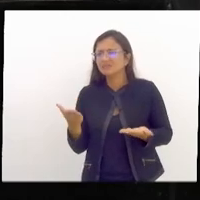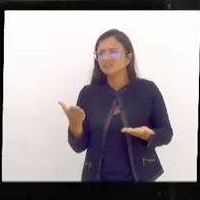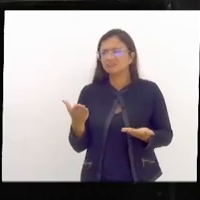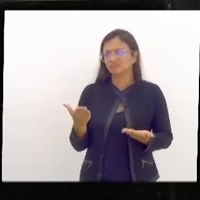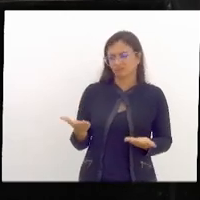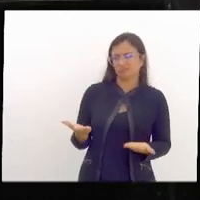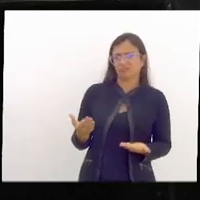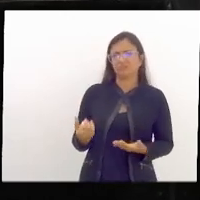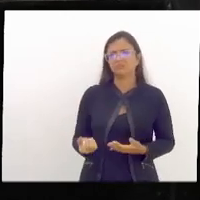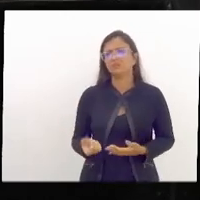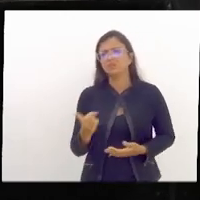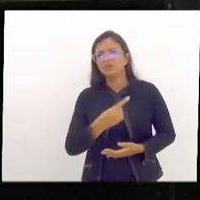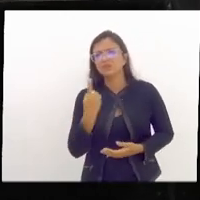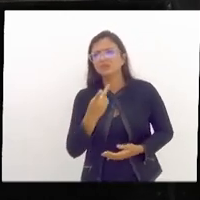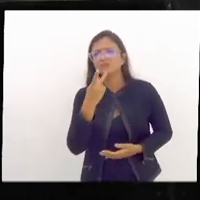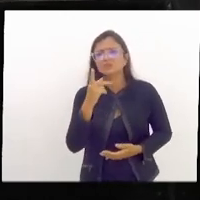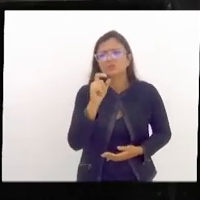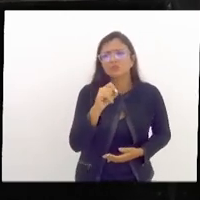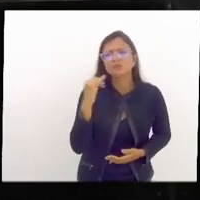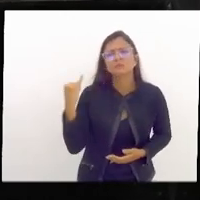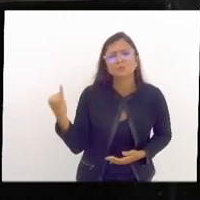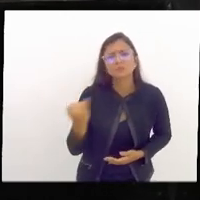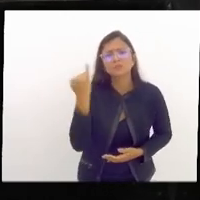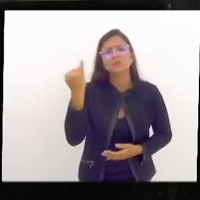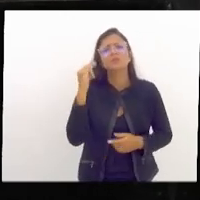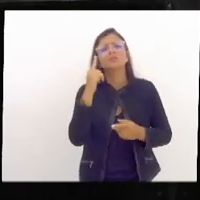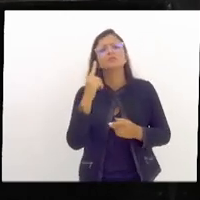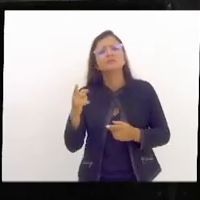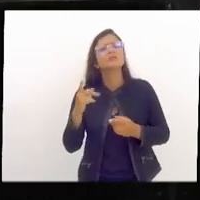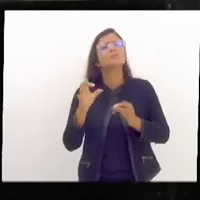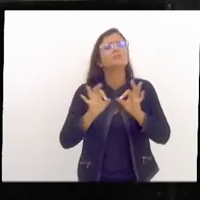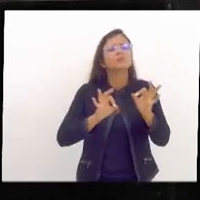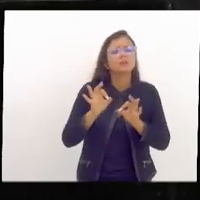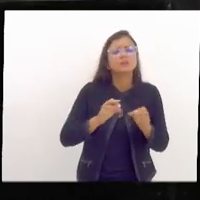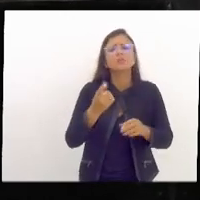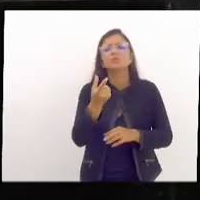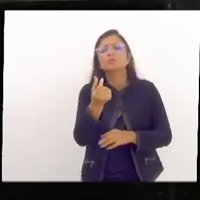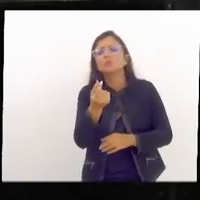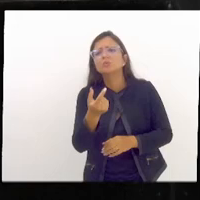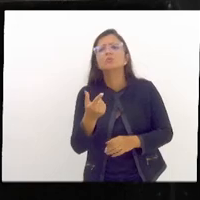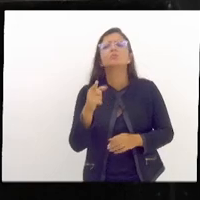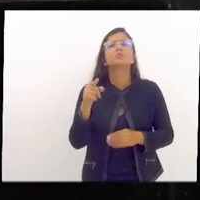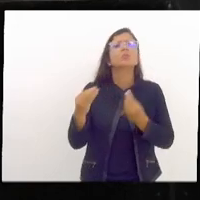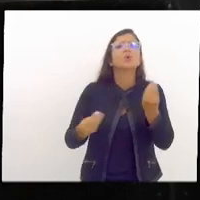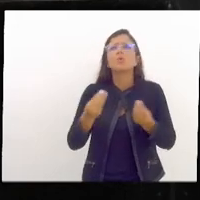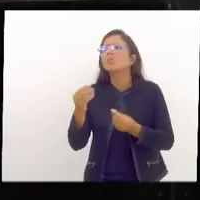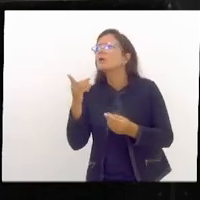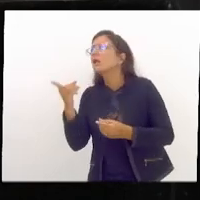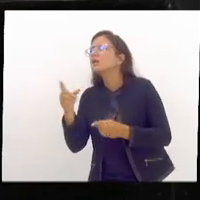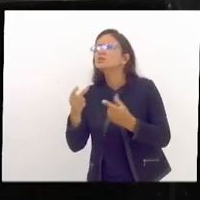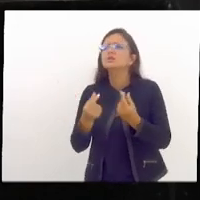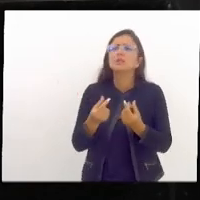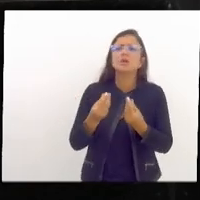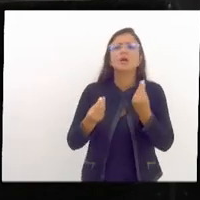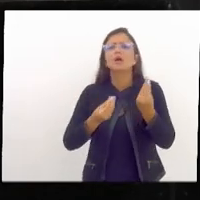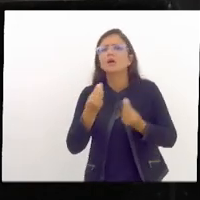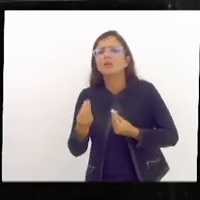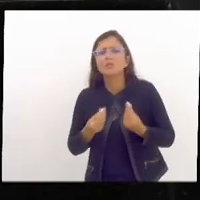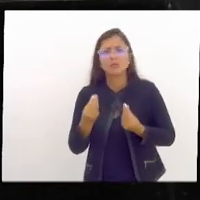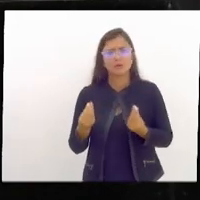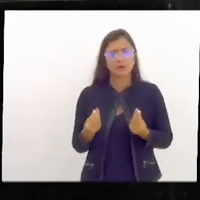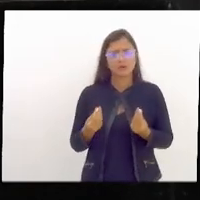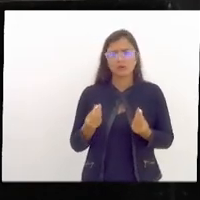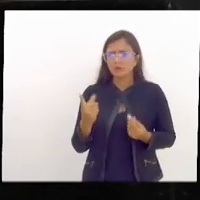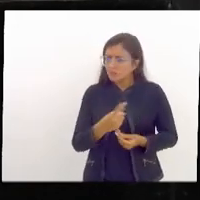que é importante apresentar um plano de custo, né, do impacto financeiro. Isso é quase, né, um